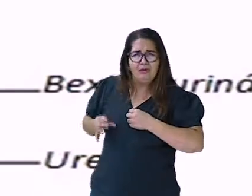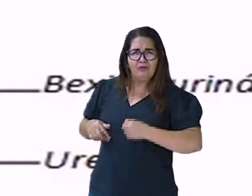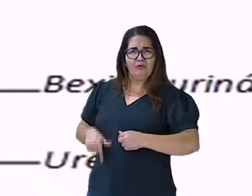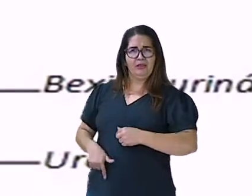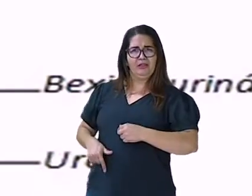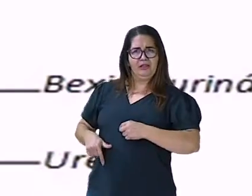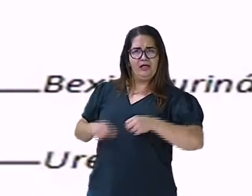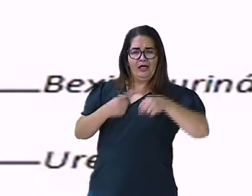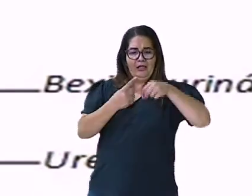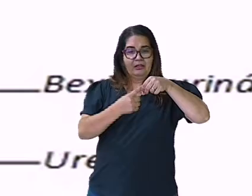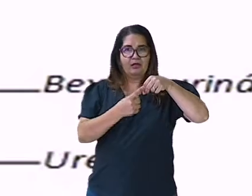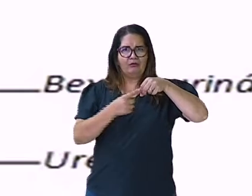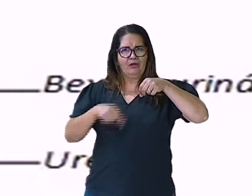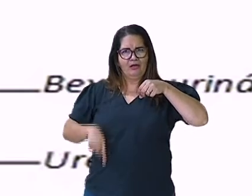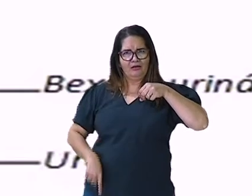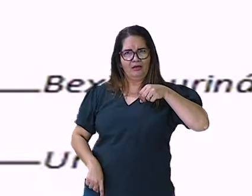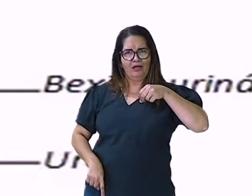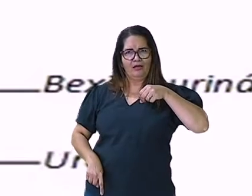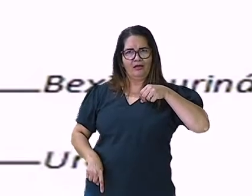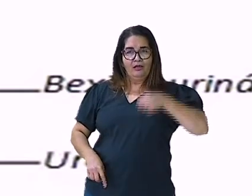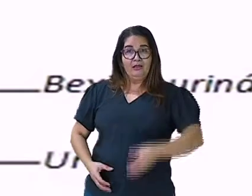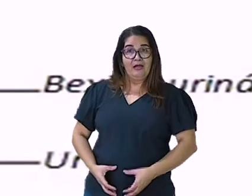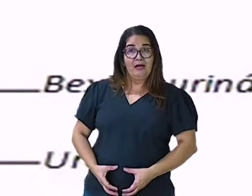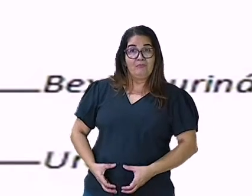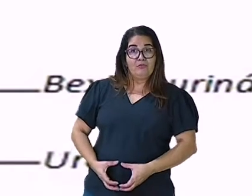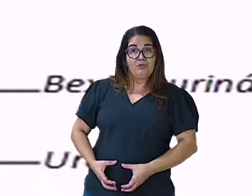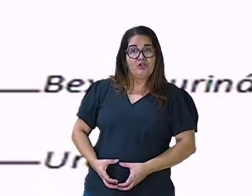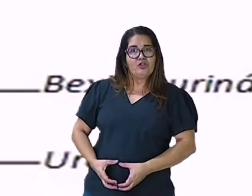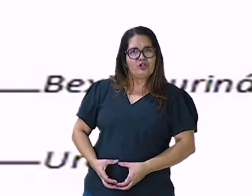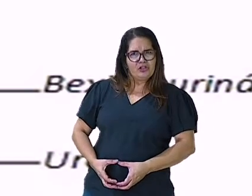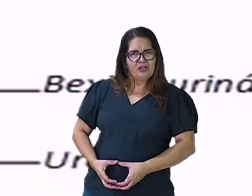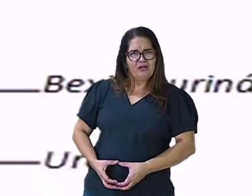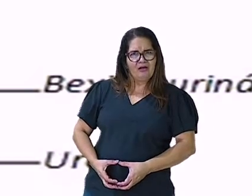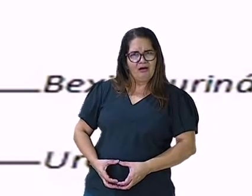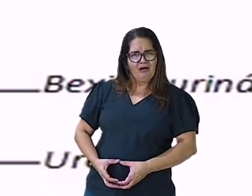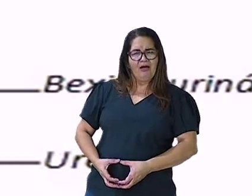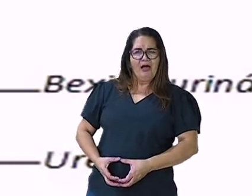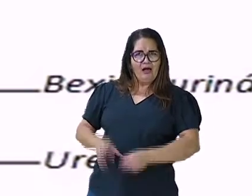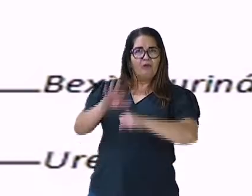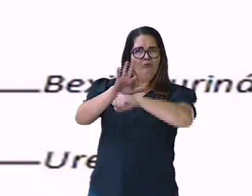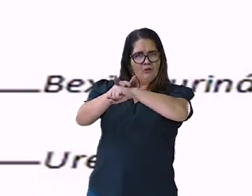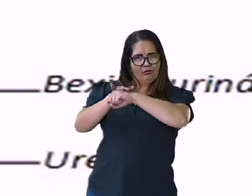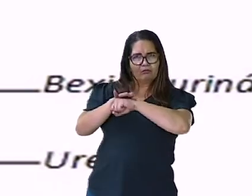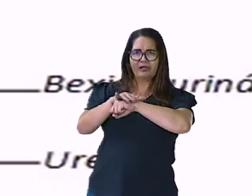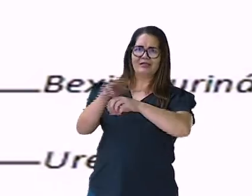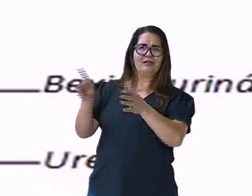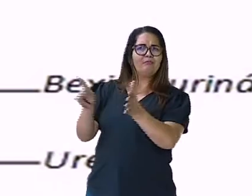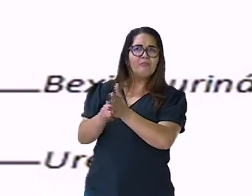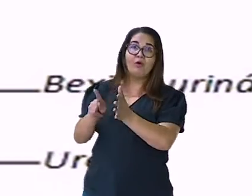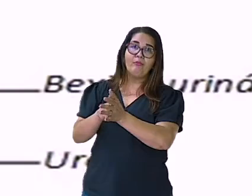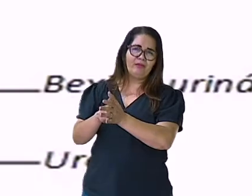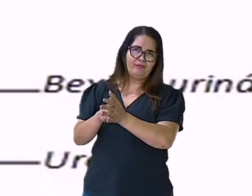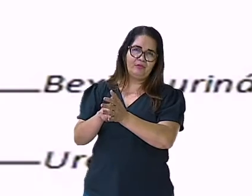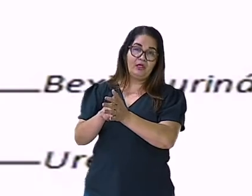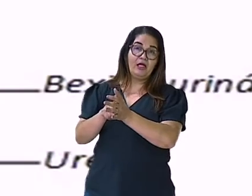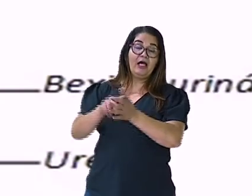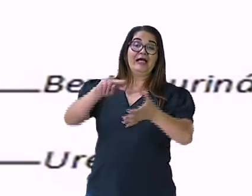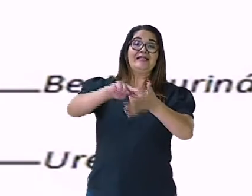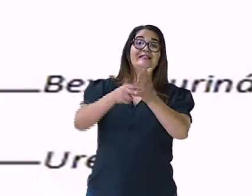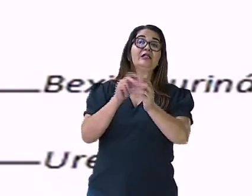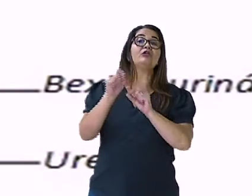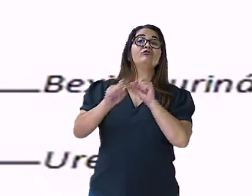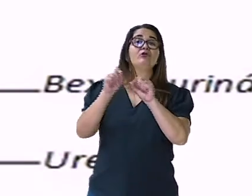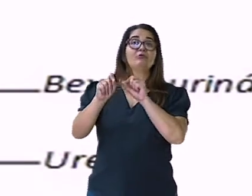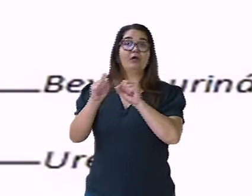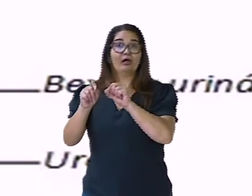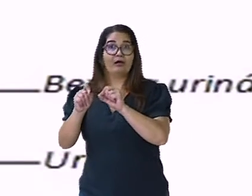conhecida como uretrite. Quando você fala assim, tá com uma infecção urinária, é